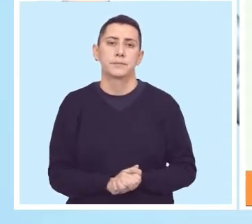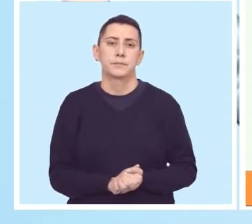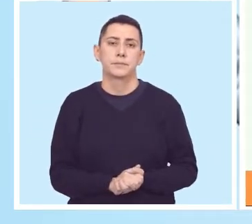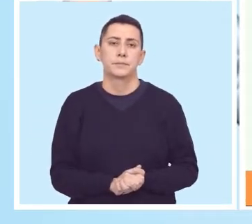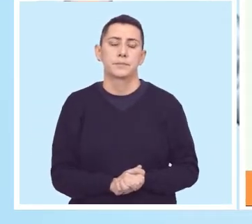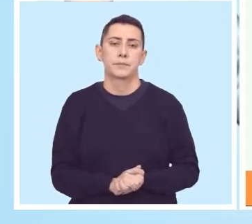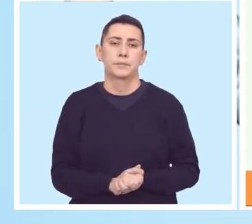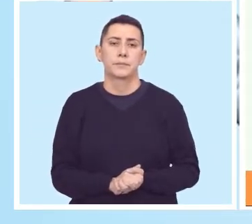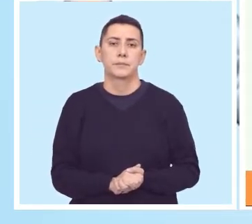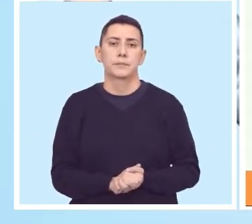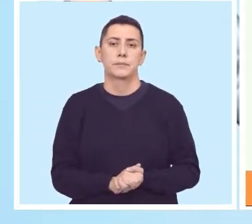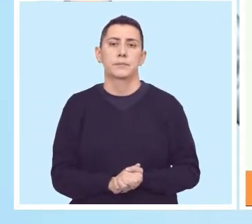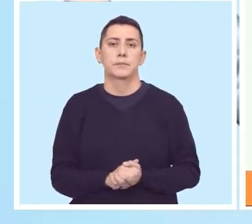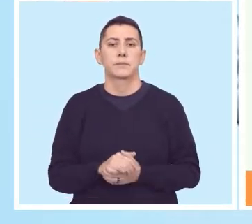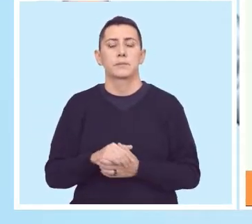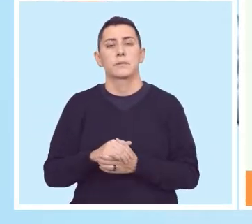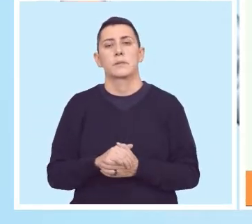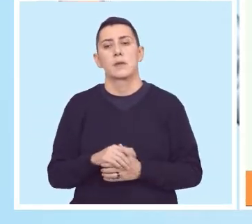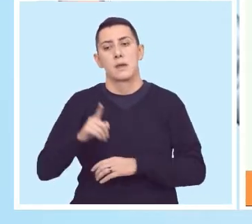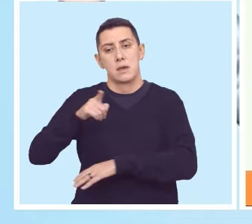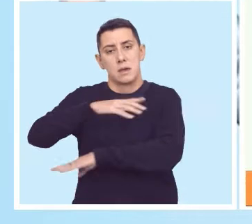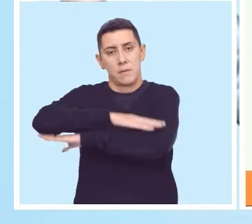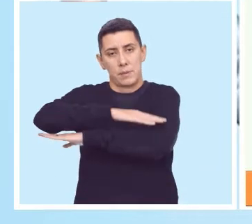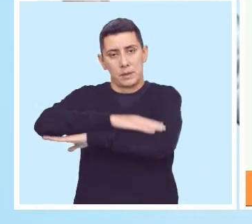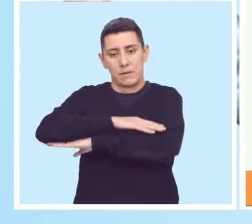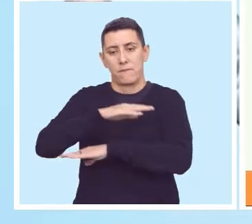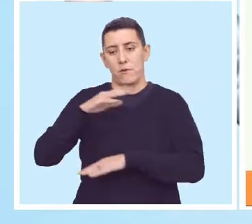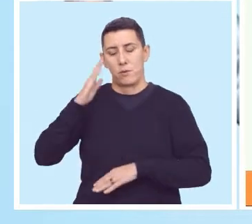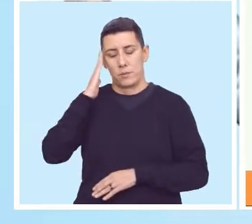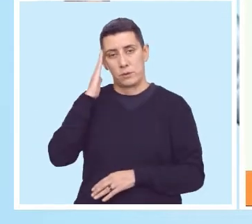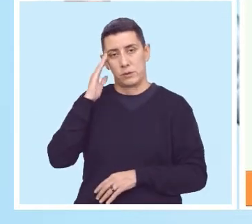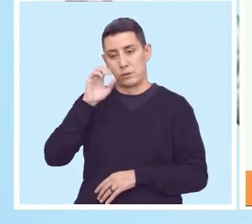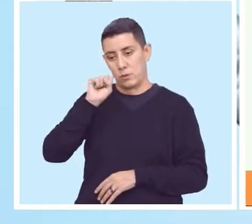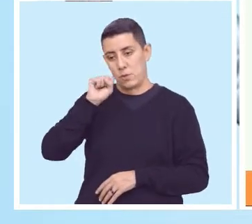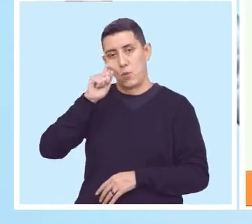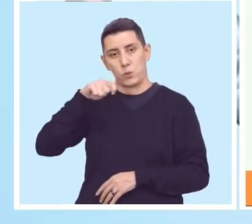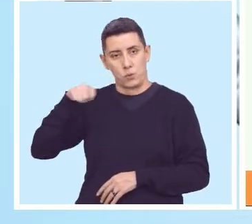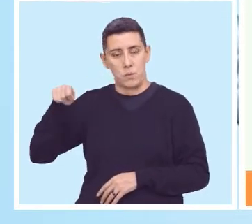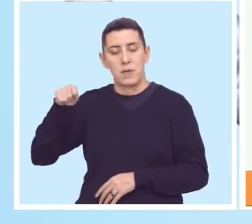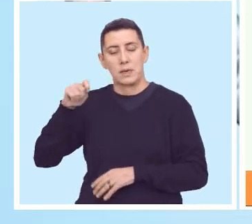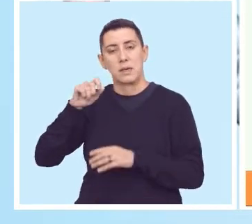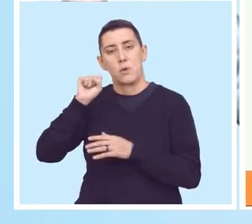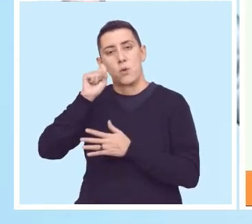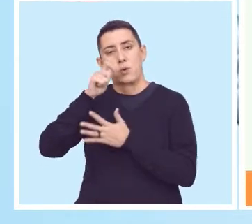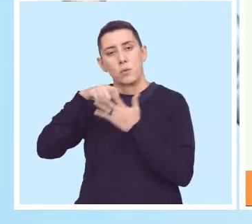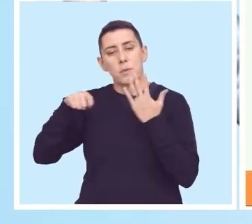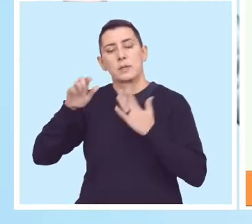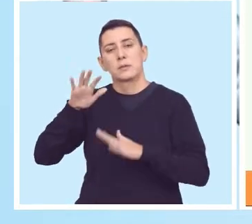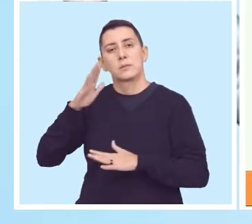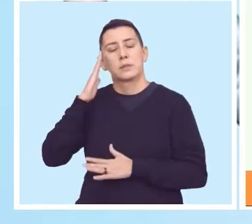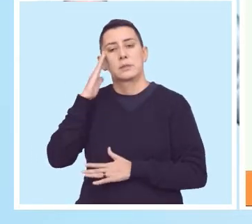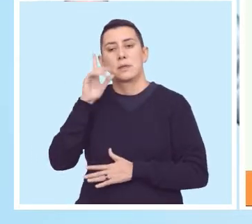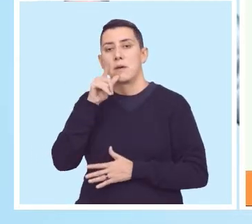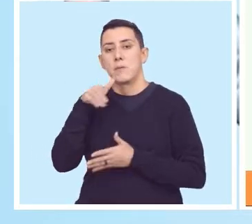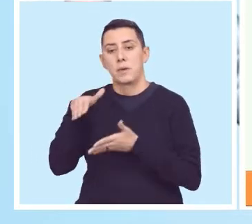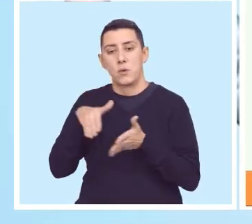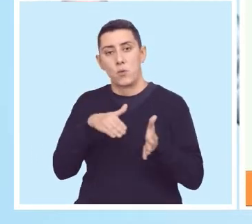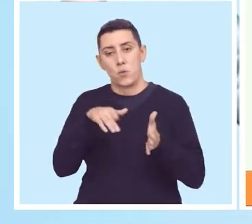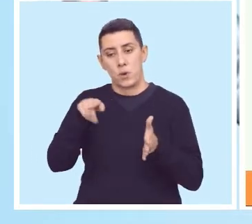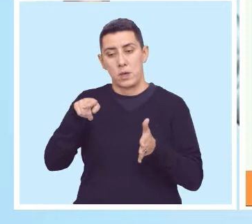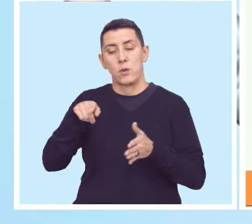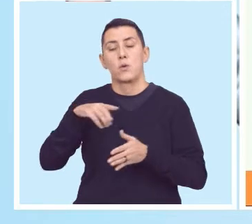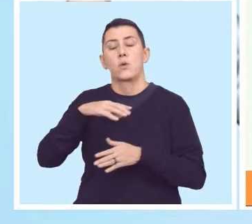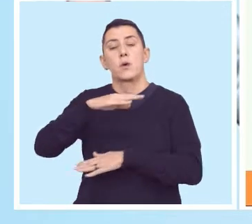esse projeto de 8 meses nós escolhemos e elegemos um único igarapé, um único rio, a plataforma Curupira